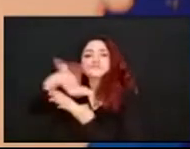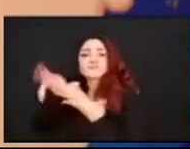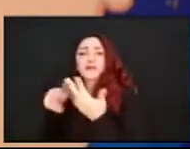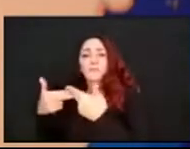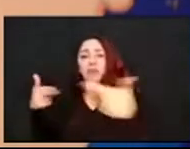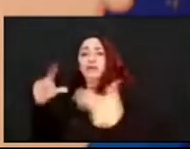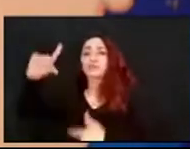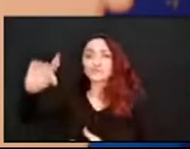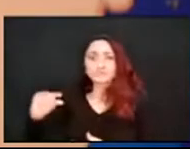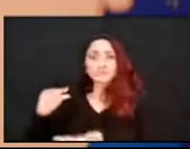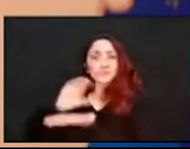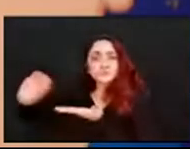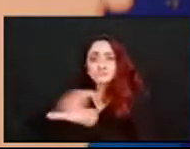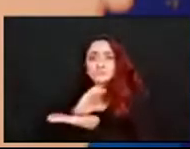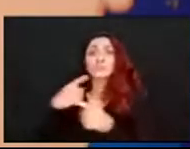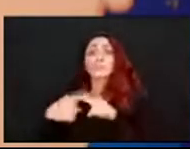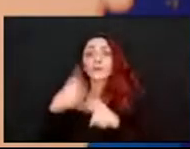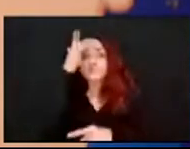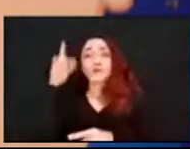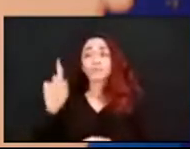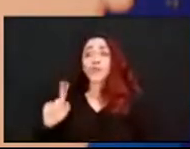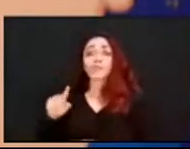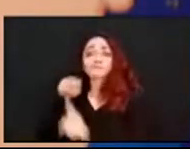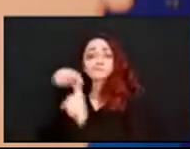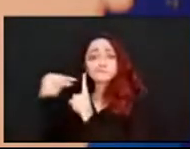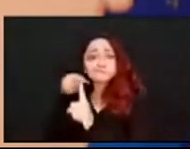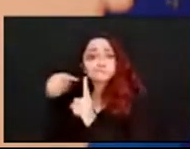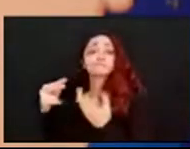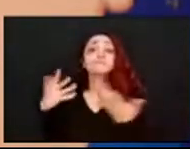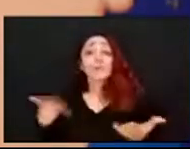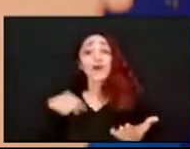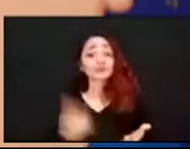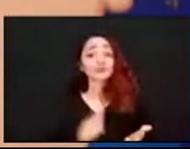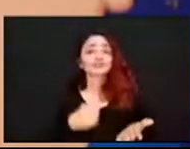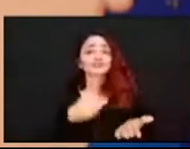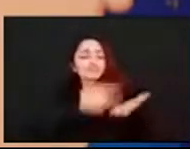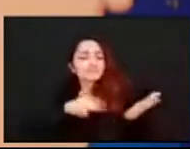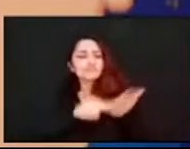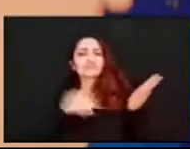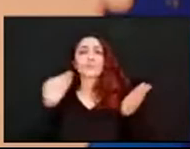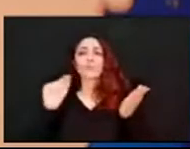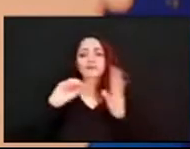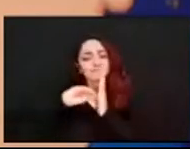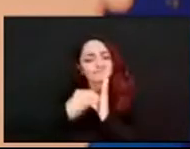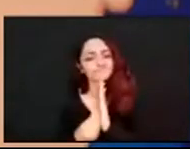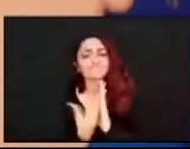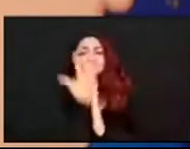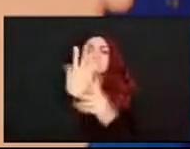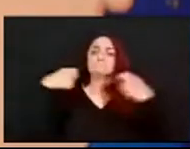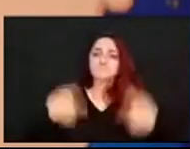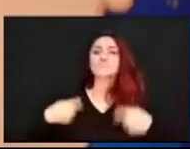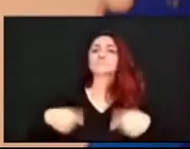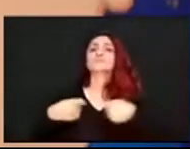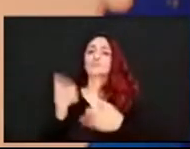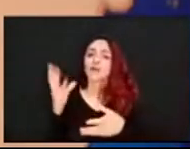inclusiva também vem com uma metodologia de tornar sustentável esse processo né o valor que investido que